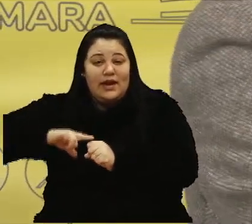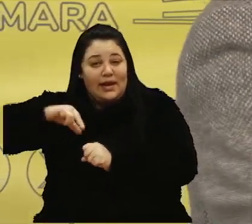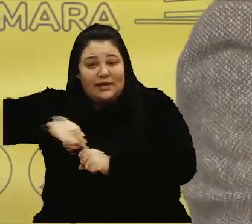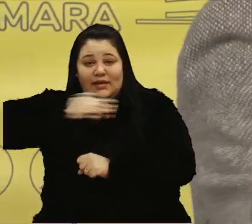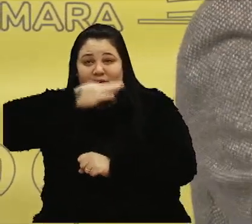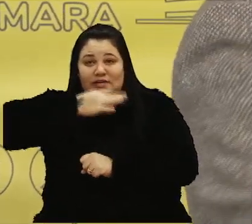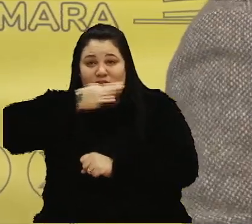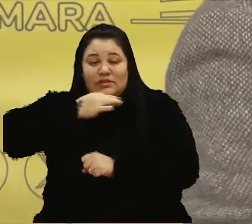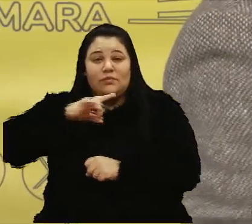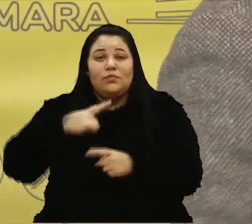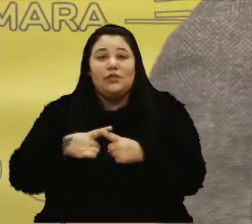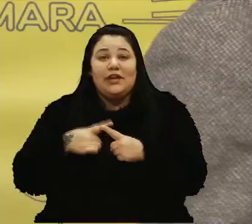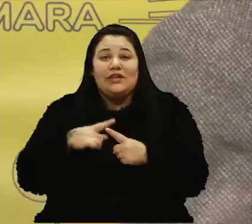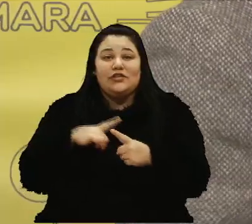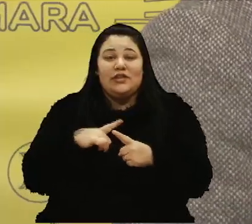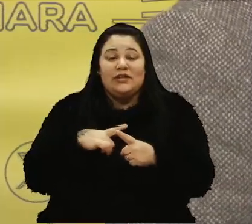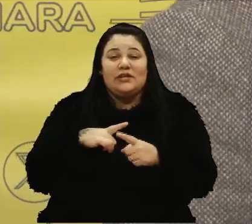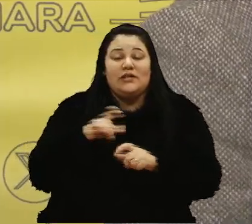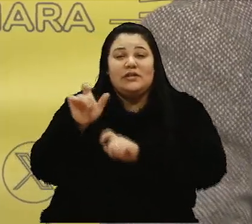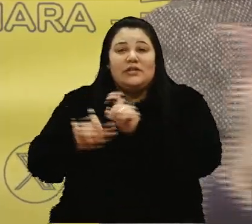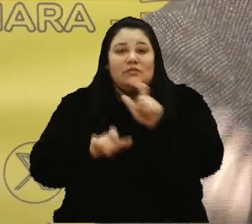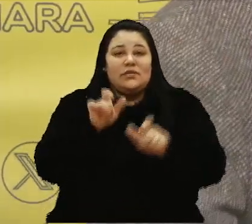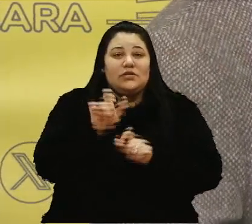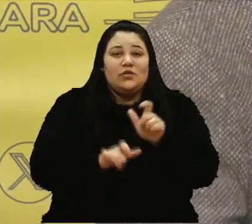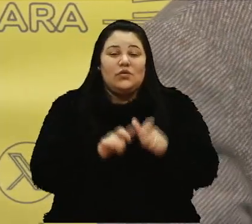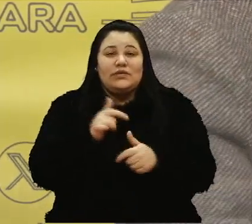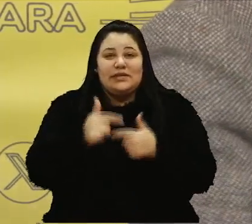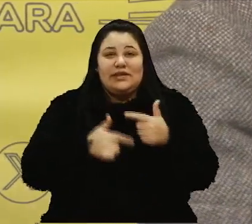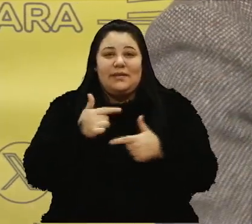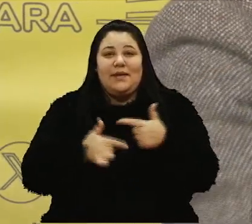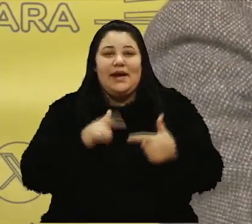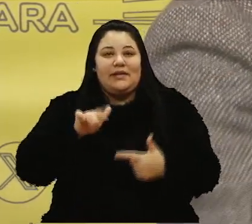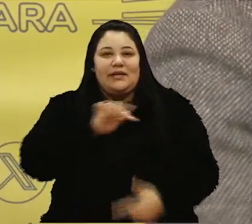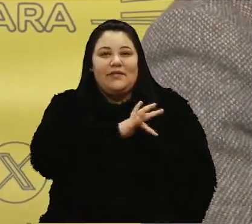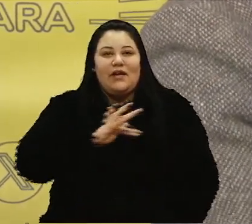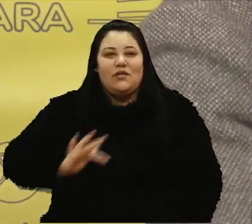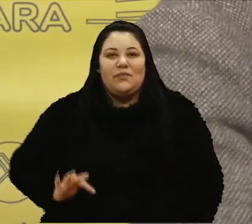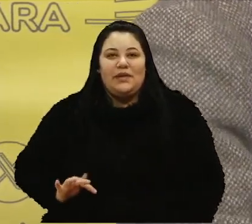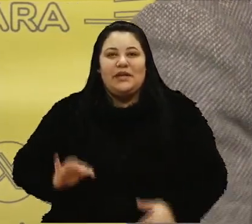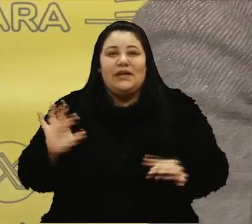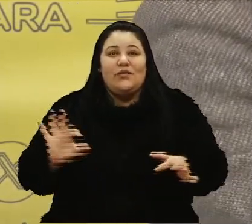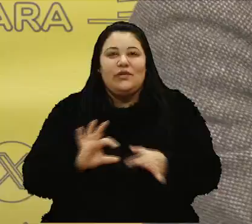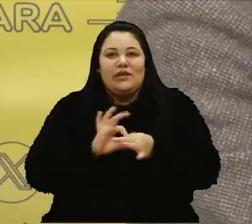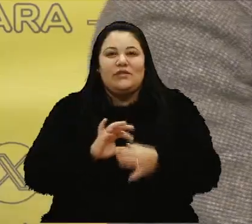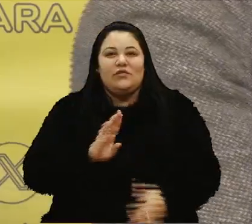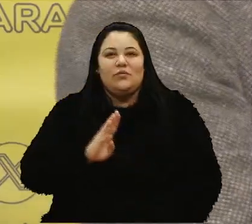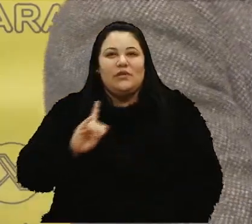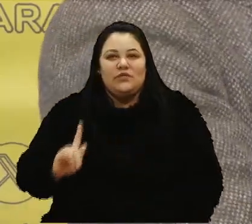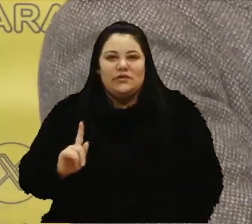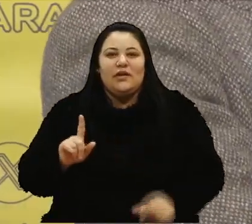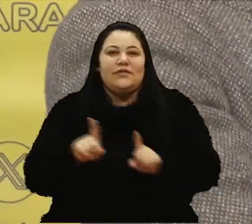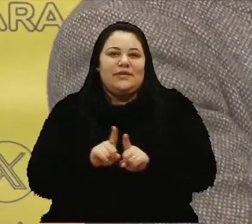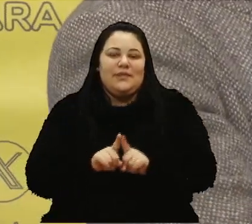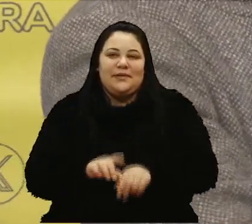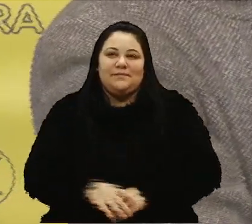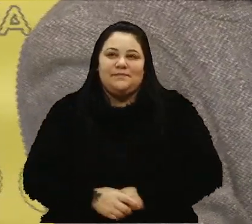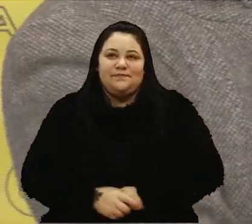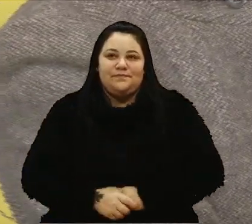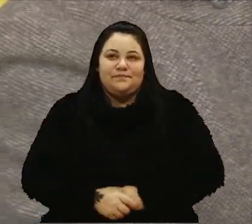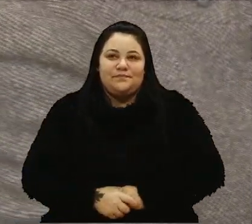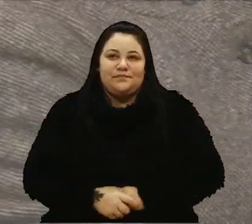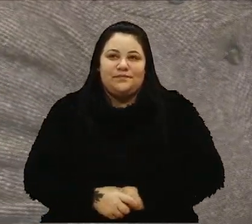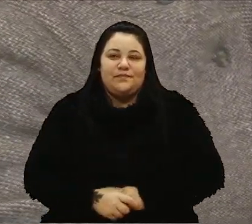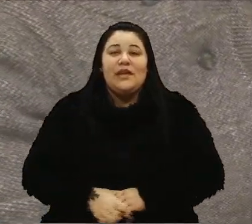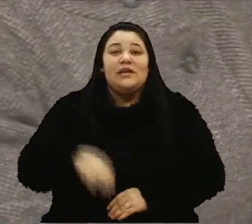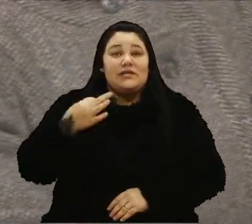tem das pessoas, inclusive, que trabalham aqui, que são de Farroupilha, essa ligação com o Bento Gonçalves também. Sem dúvida, vejo que já fazem